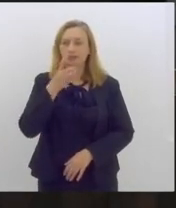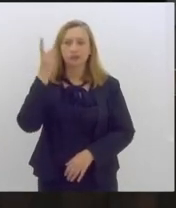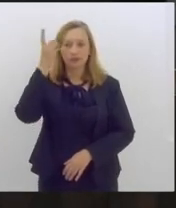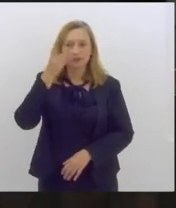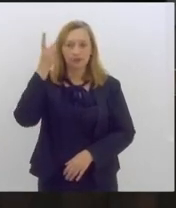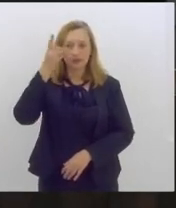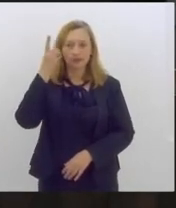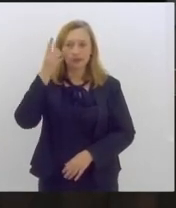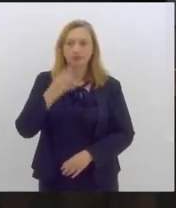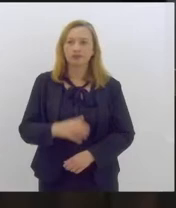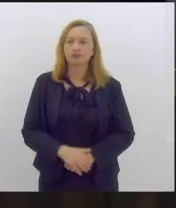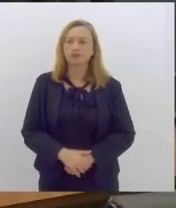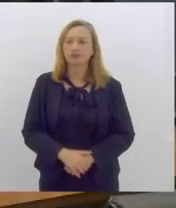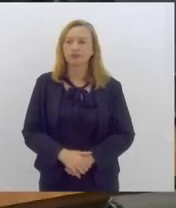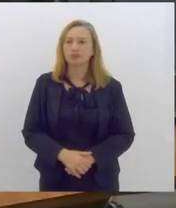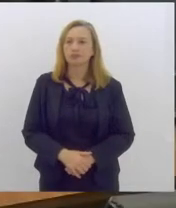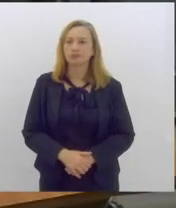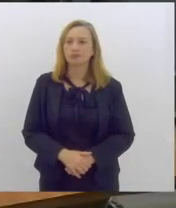deputado